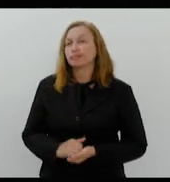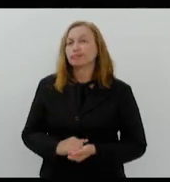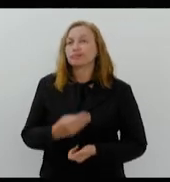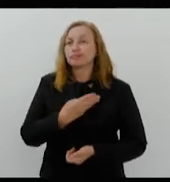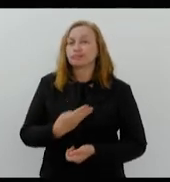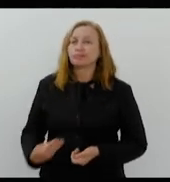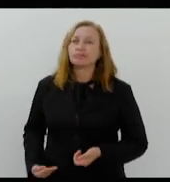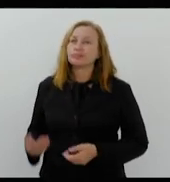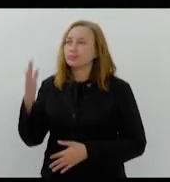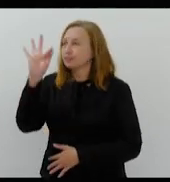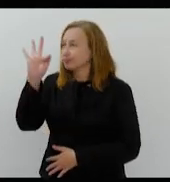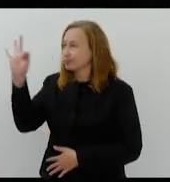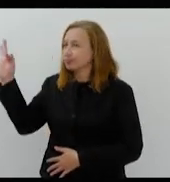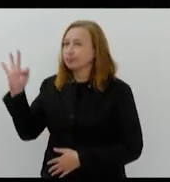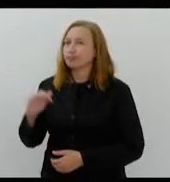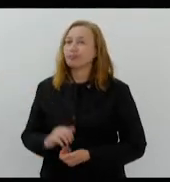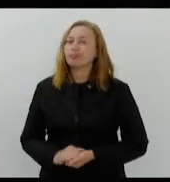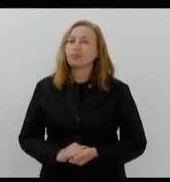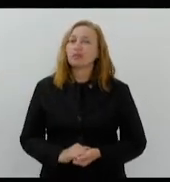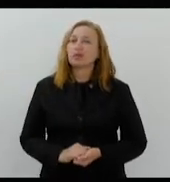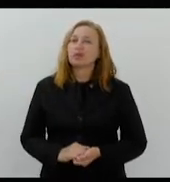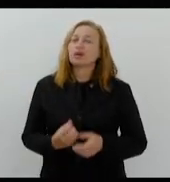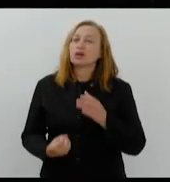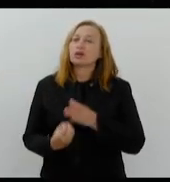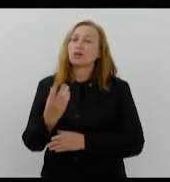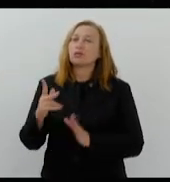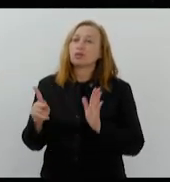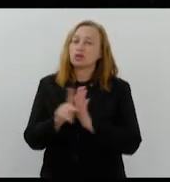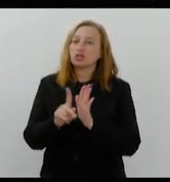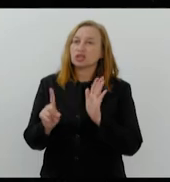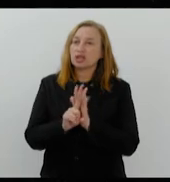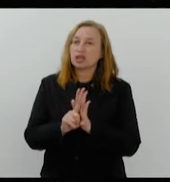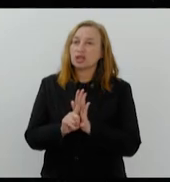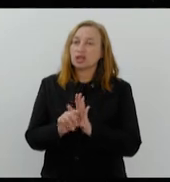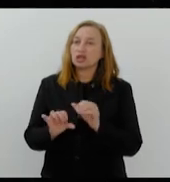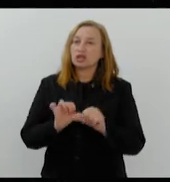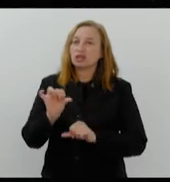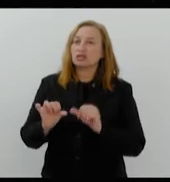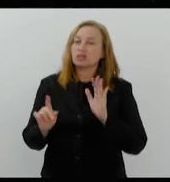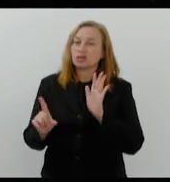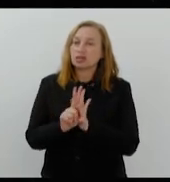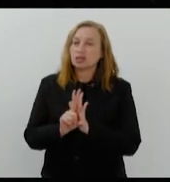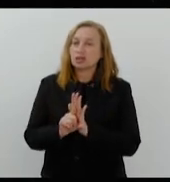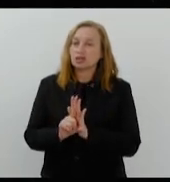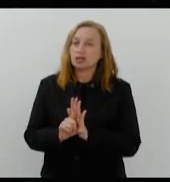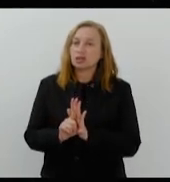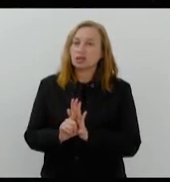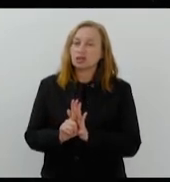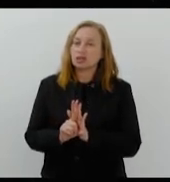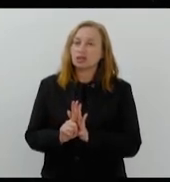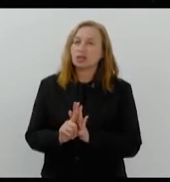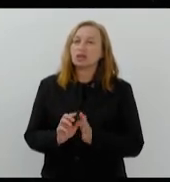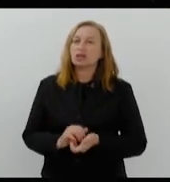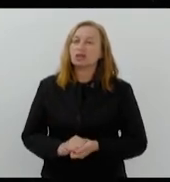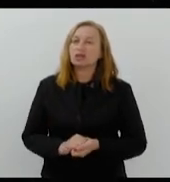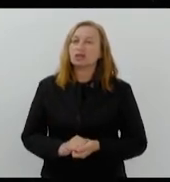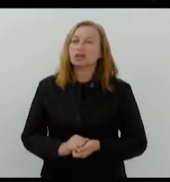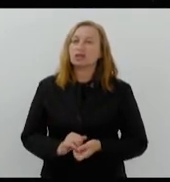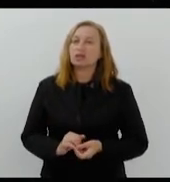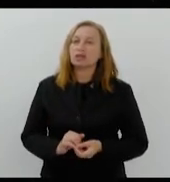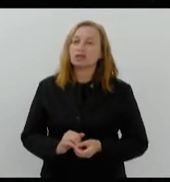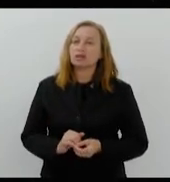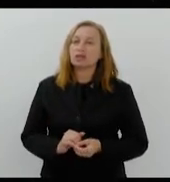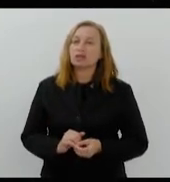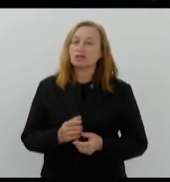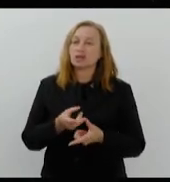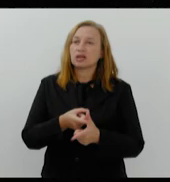governo federal fez um projeto de lei que virou lei para securitizar a